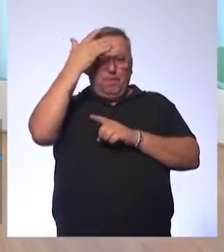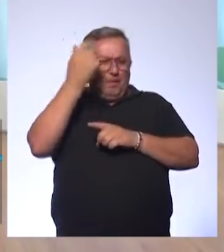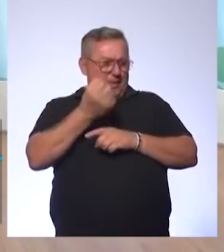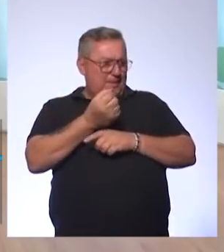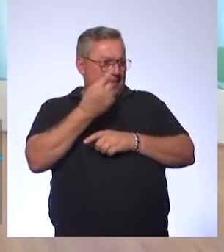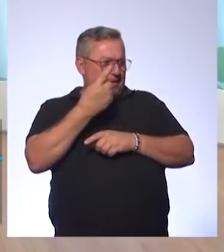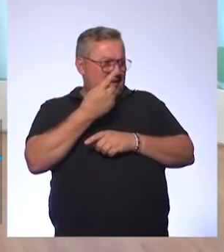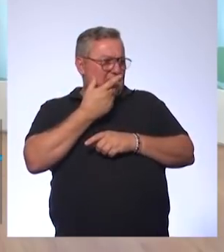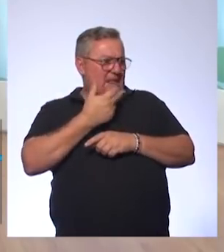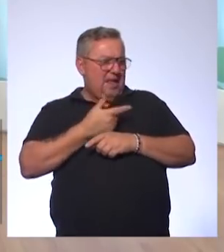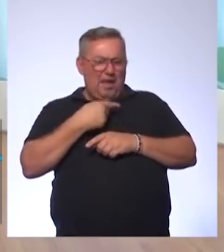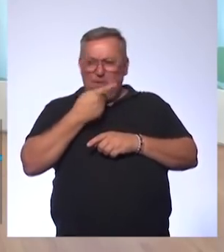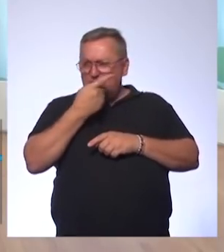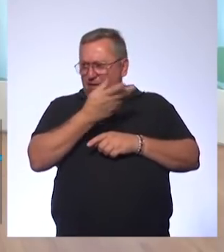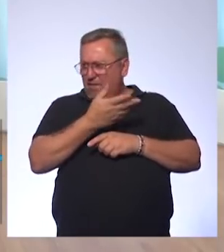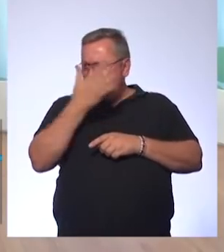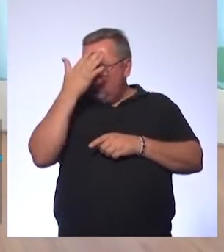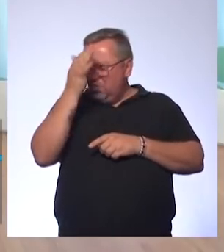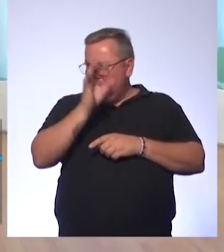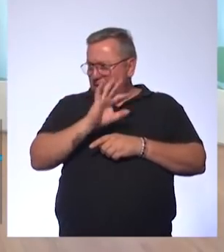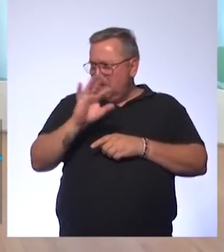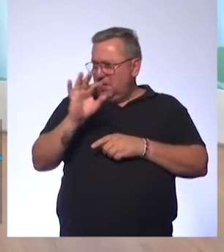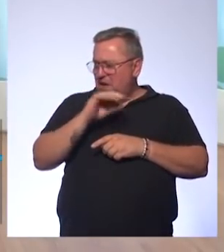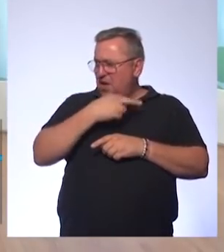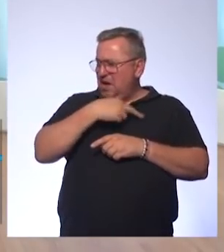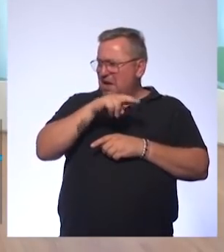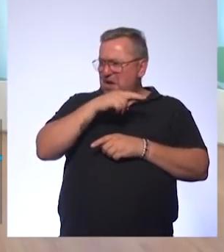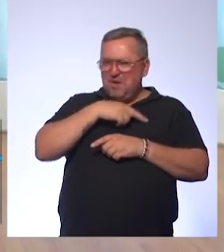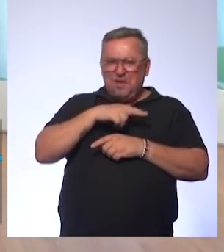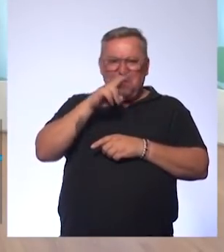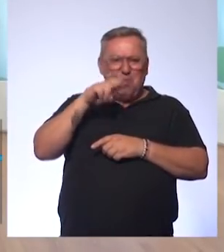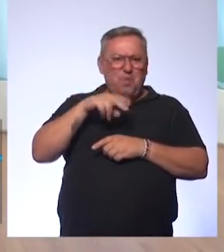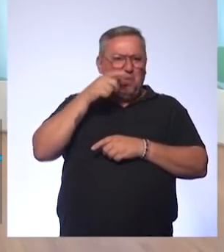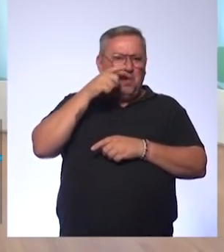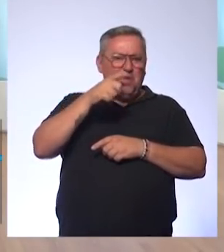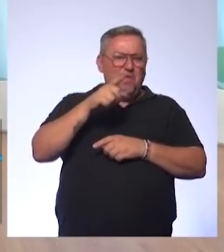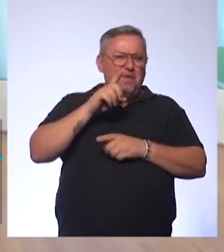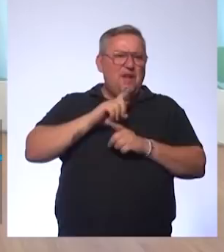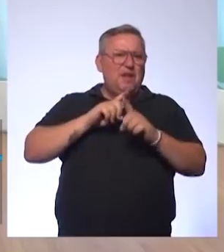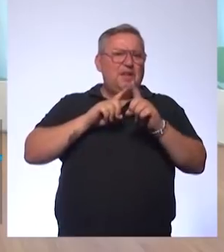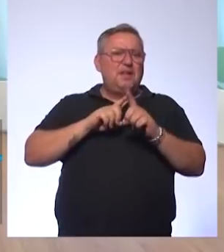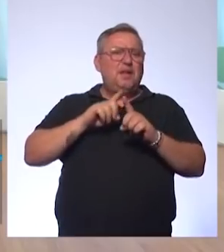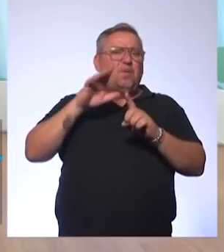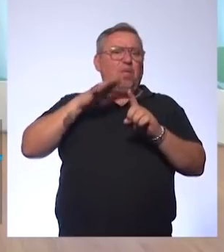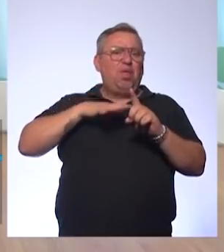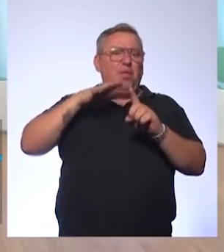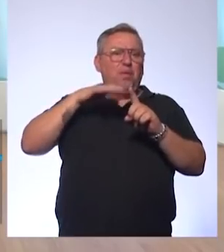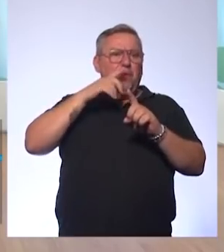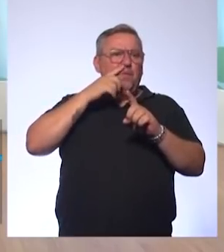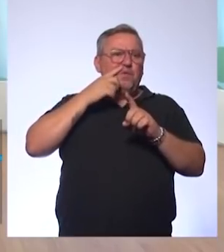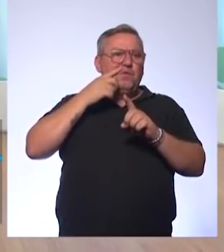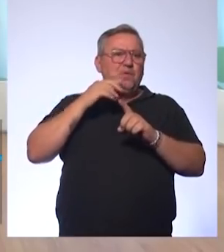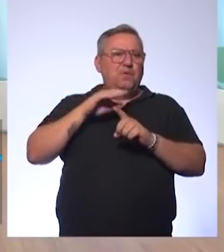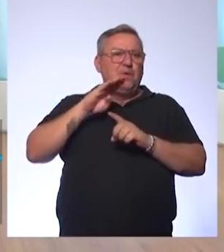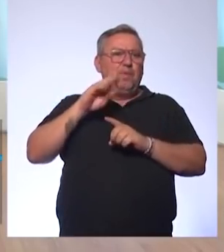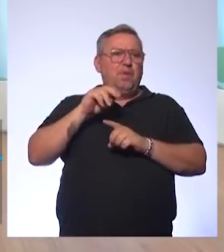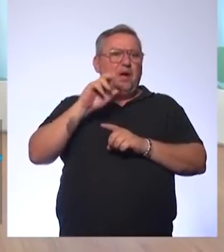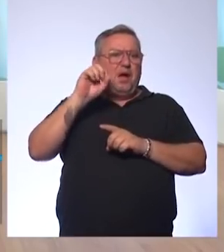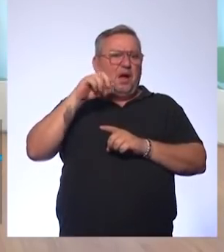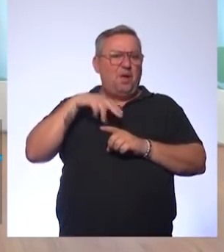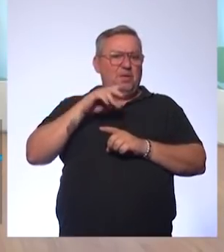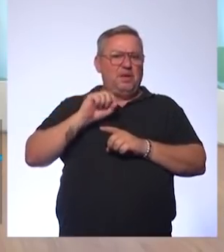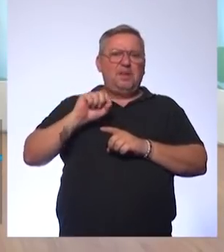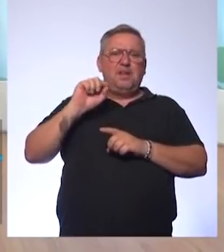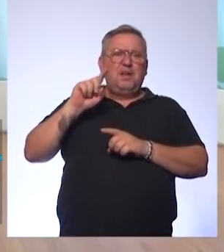você fala, que língua que eles falam? Que religião estranha, nunca ouvi falar desses deuses, né? Valhalla, que Valhalla, como assim,